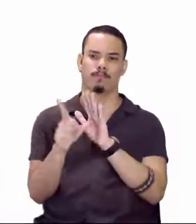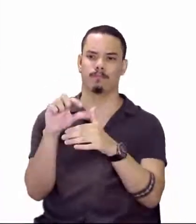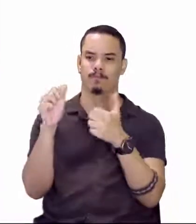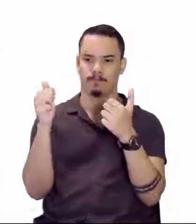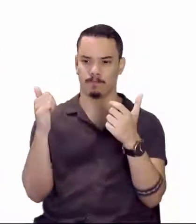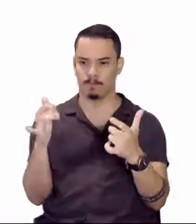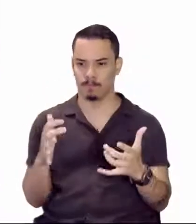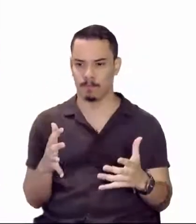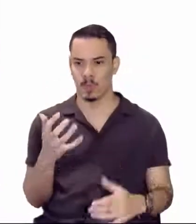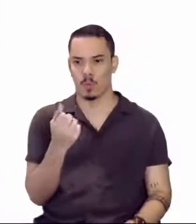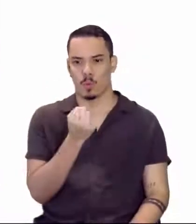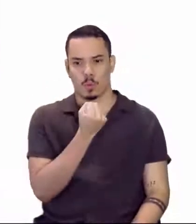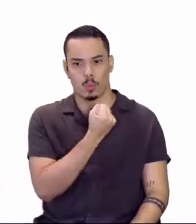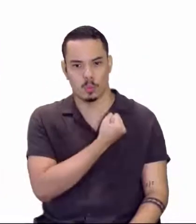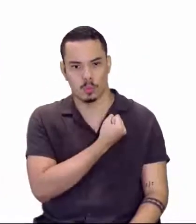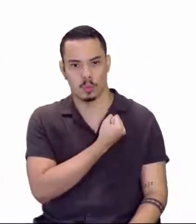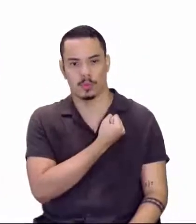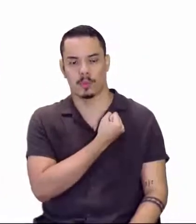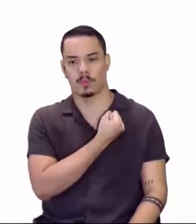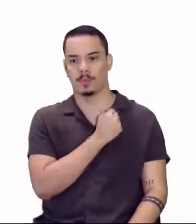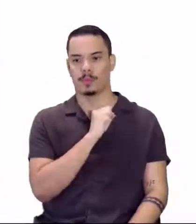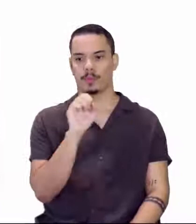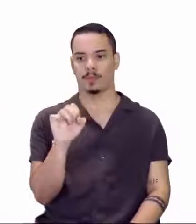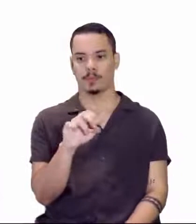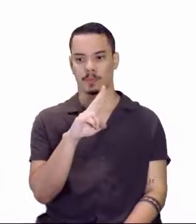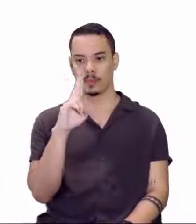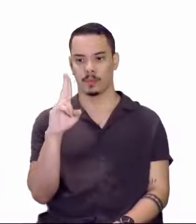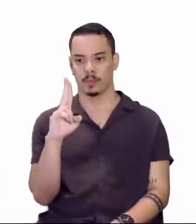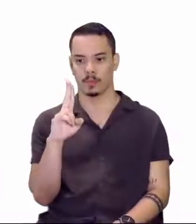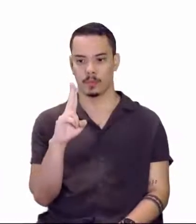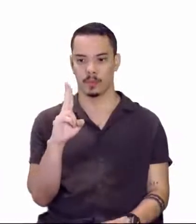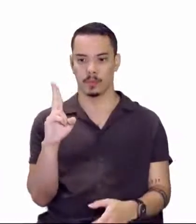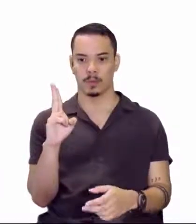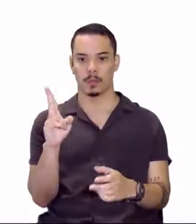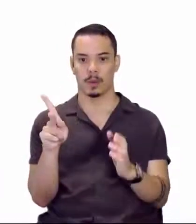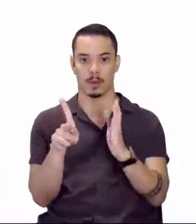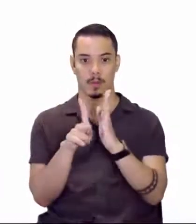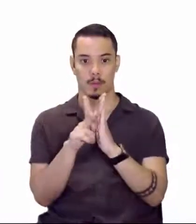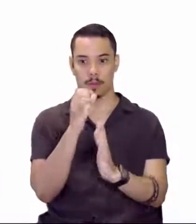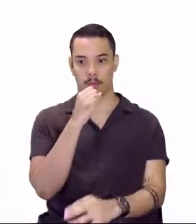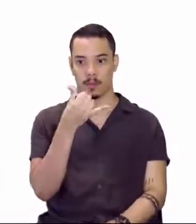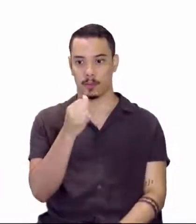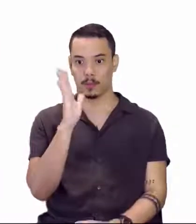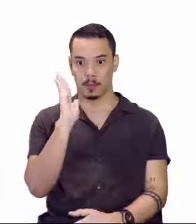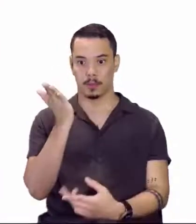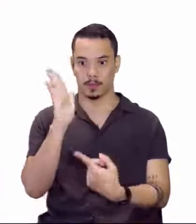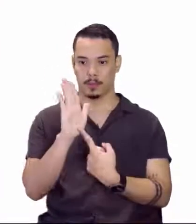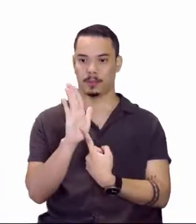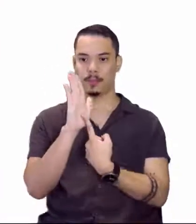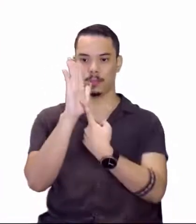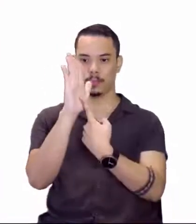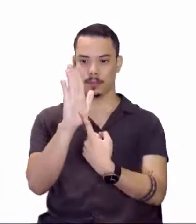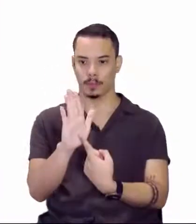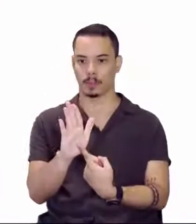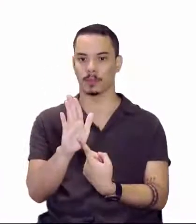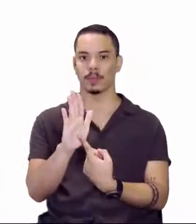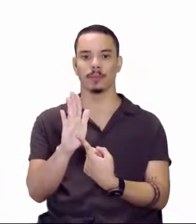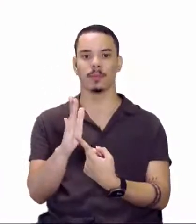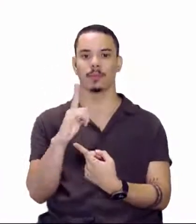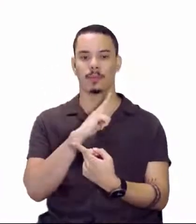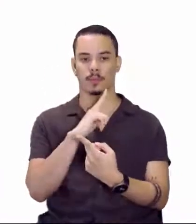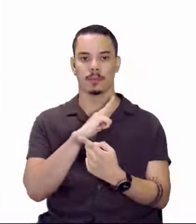o número de níveis ou camadas que um elemento químico apresentar indica exatamente em